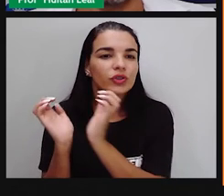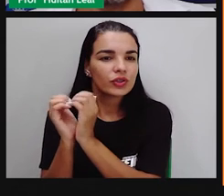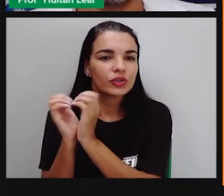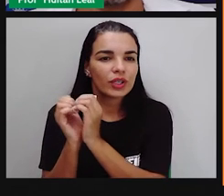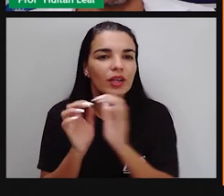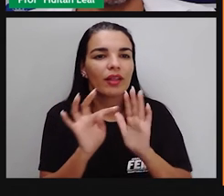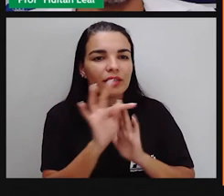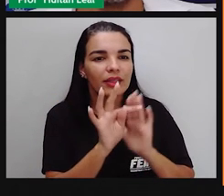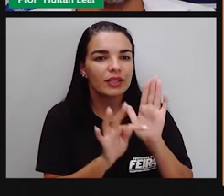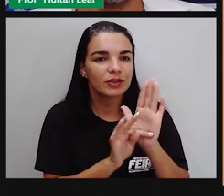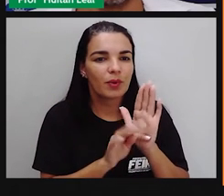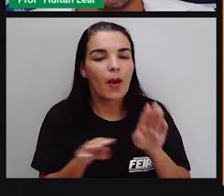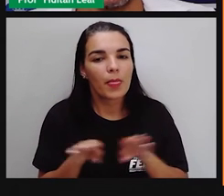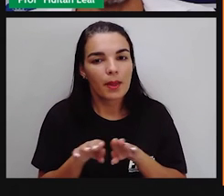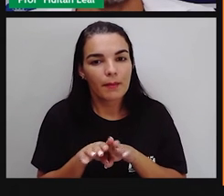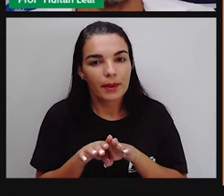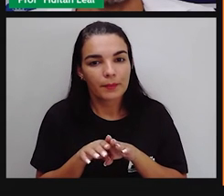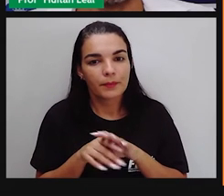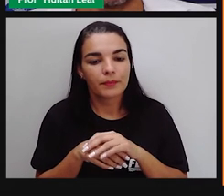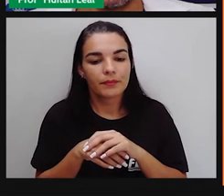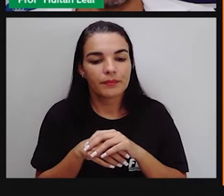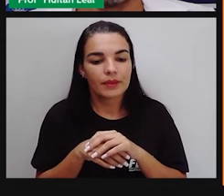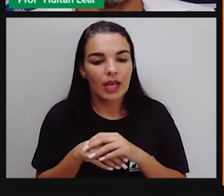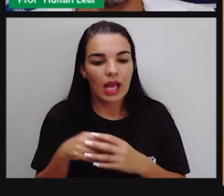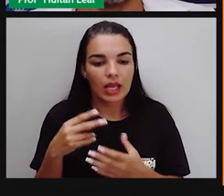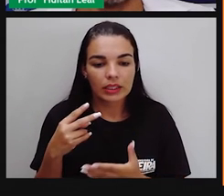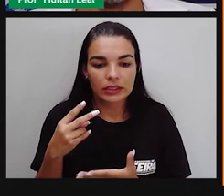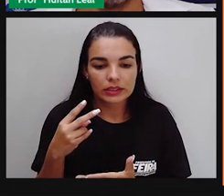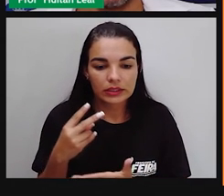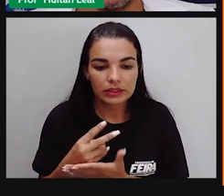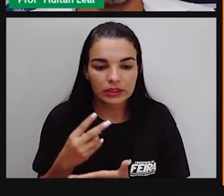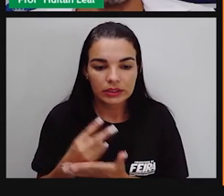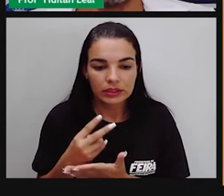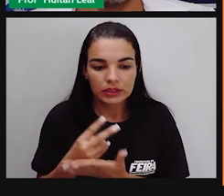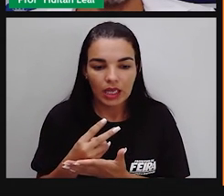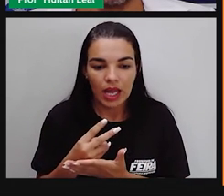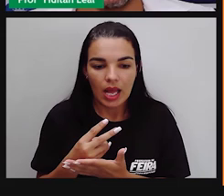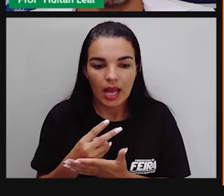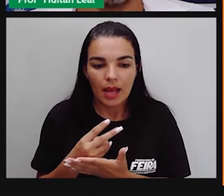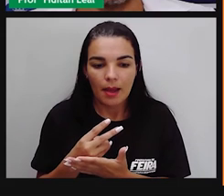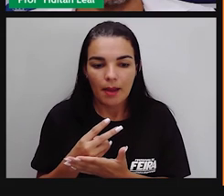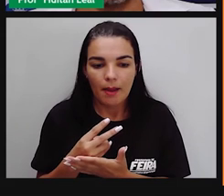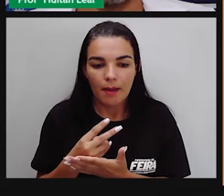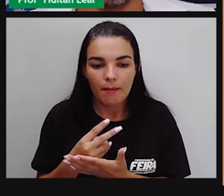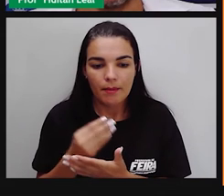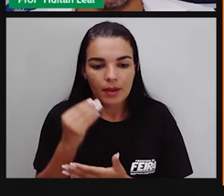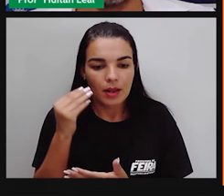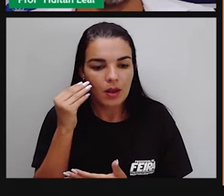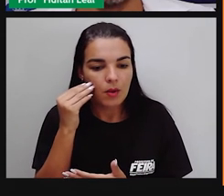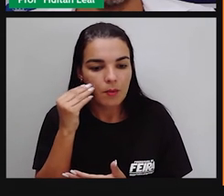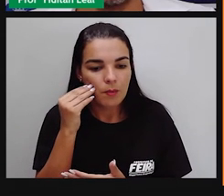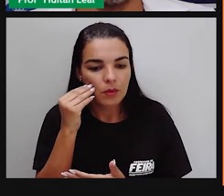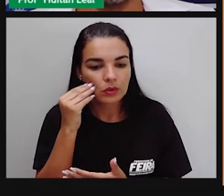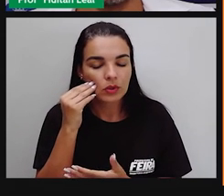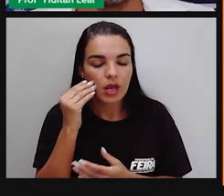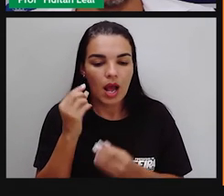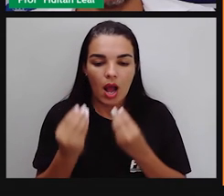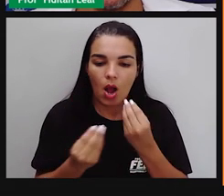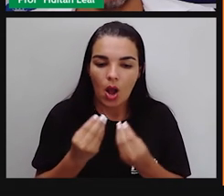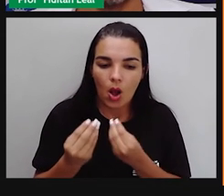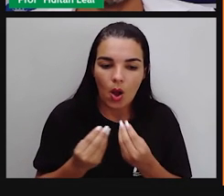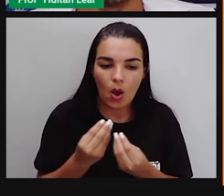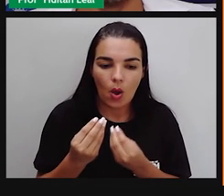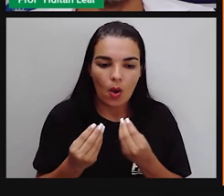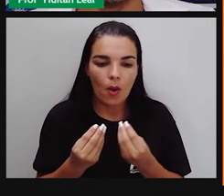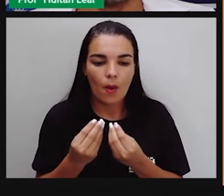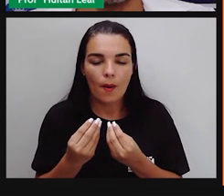também. Sou mulato, nato, no sentido lato, mulato, democrático, do